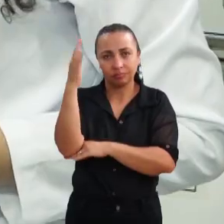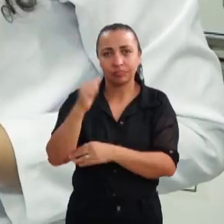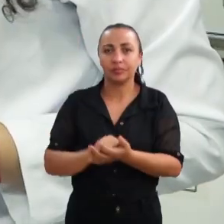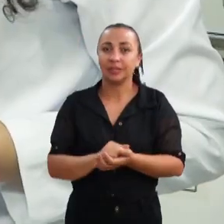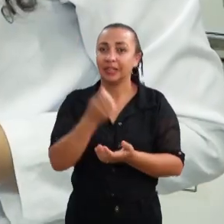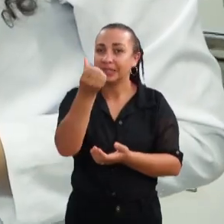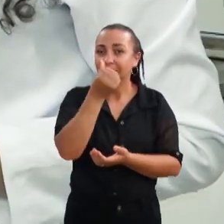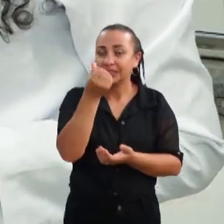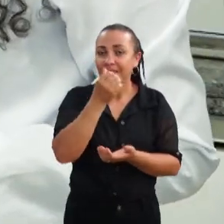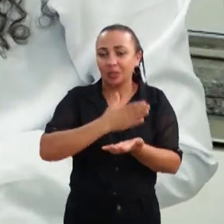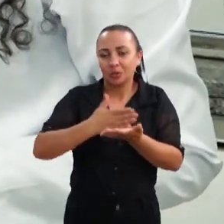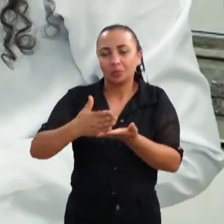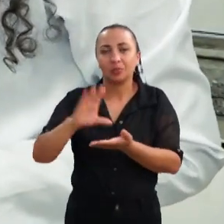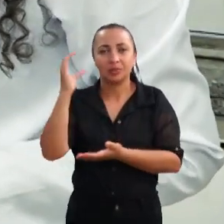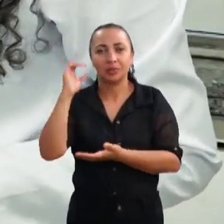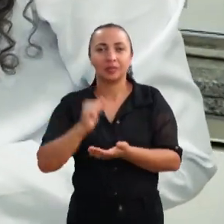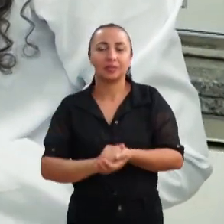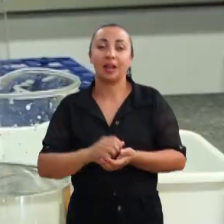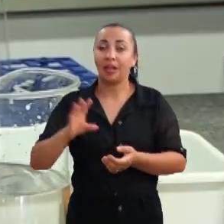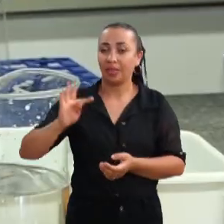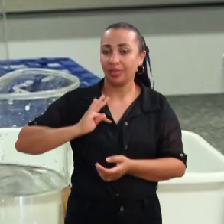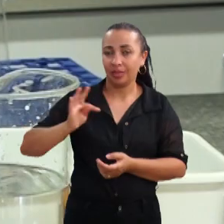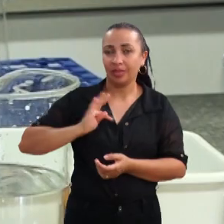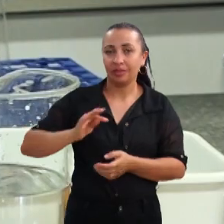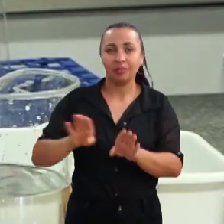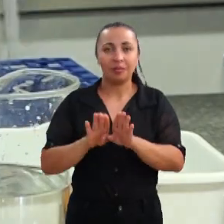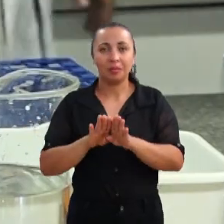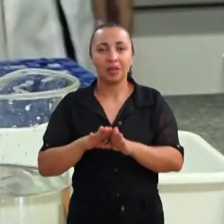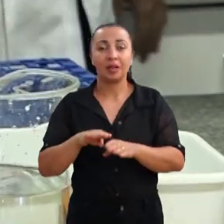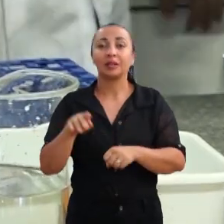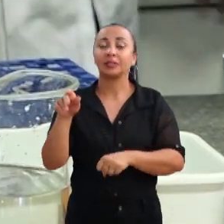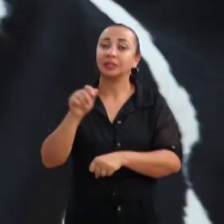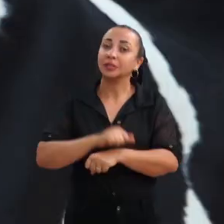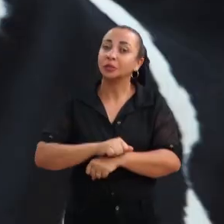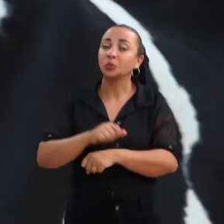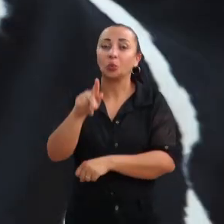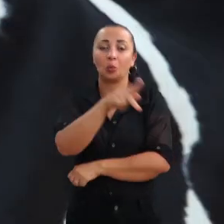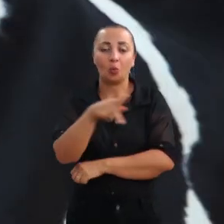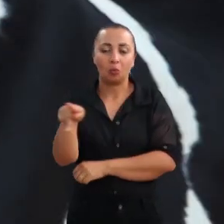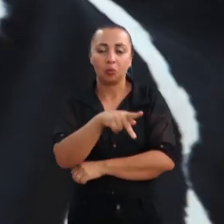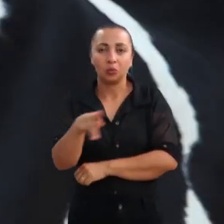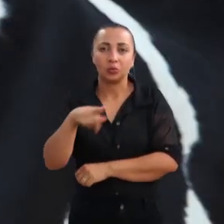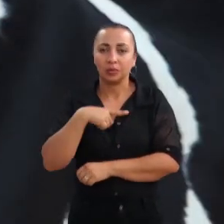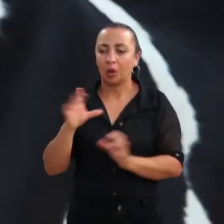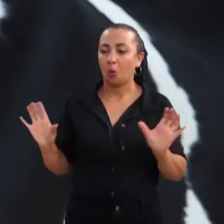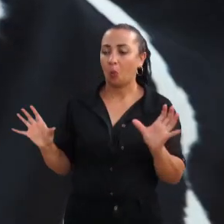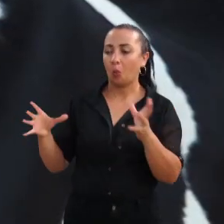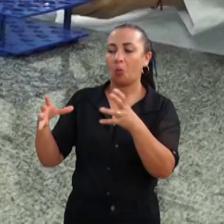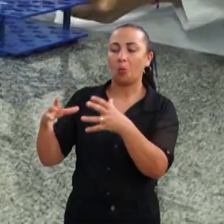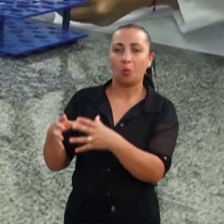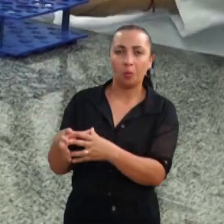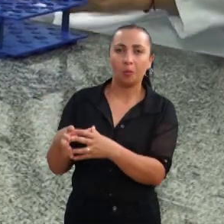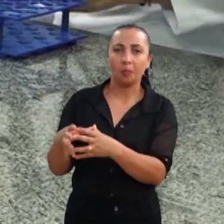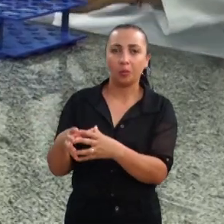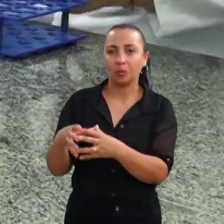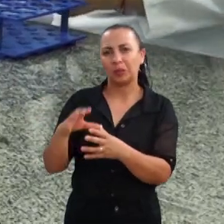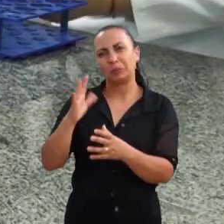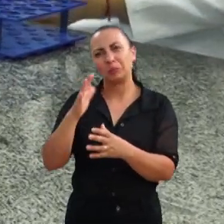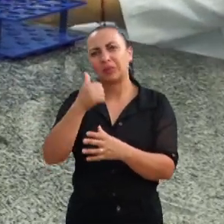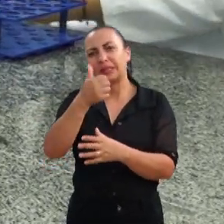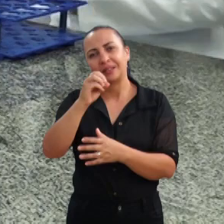seis iniciações científicas, além dos técnicos e dos docentes. Então, nós temos aí uma equipe